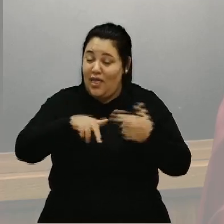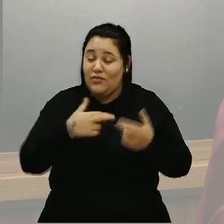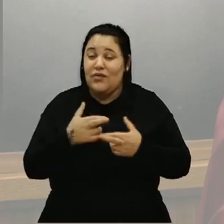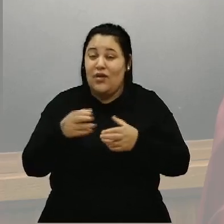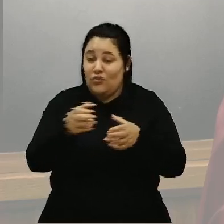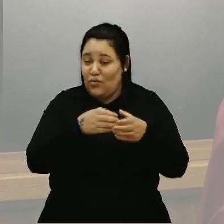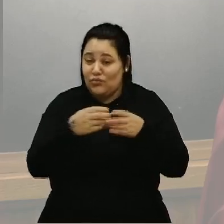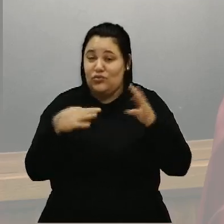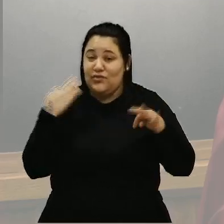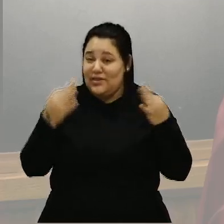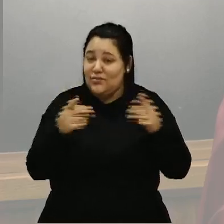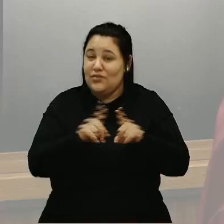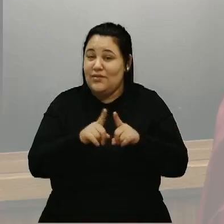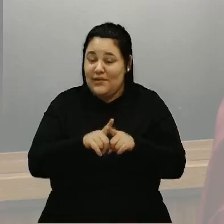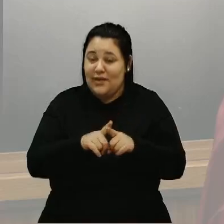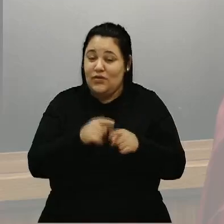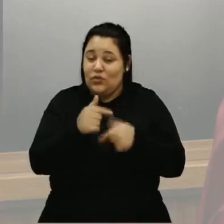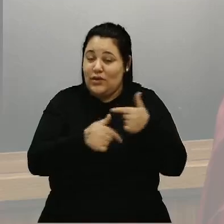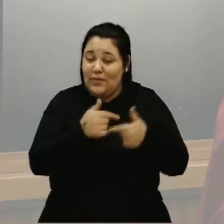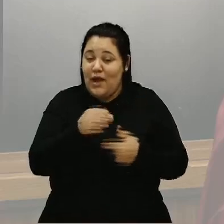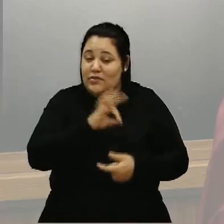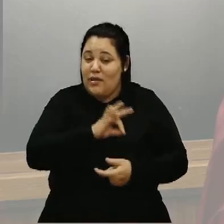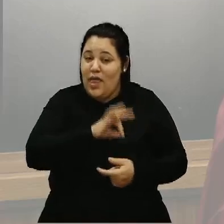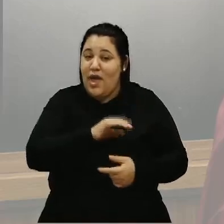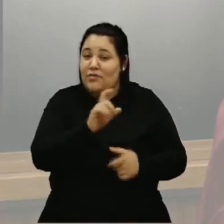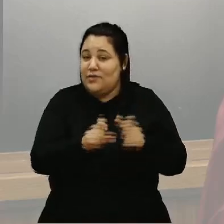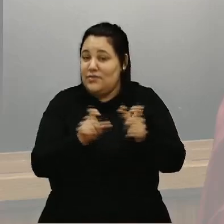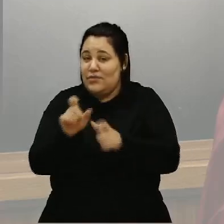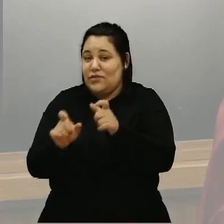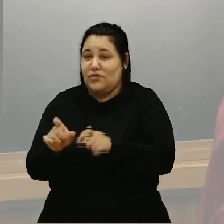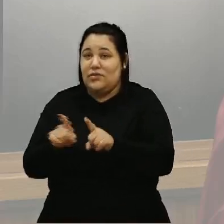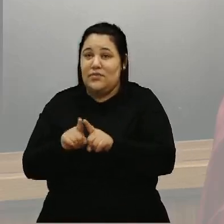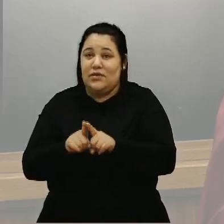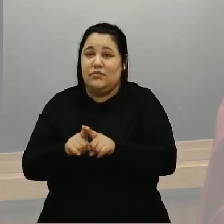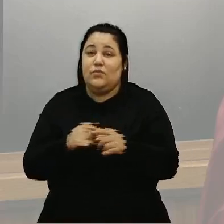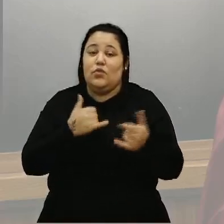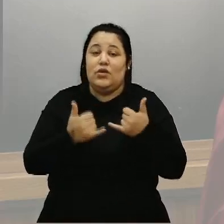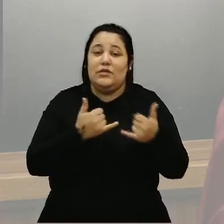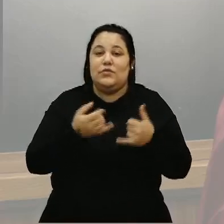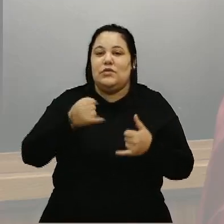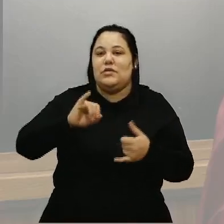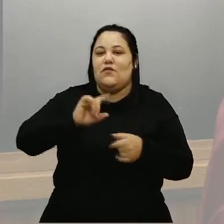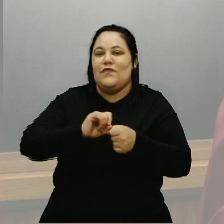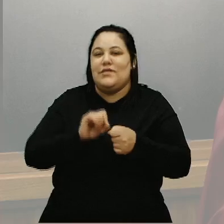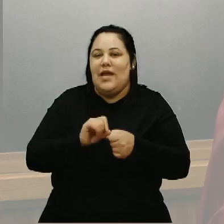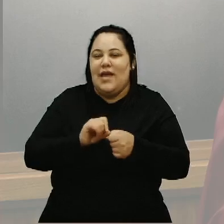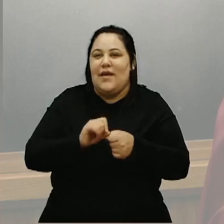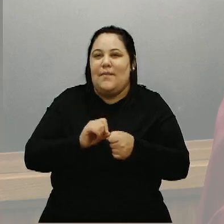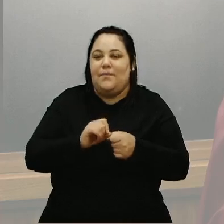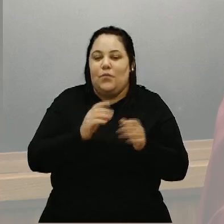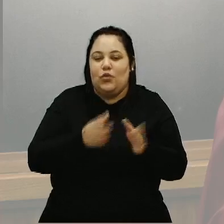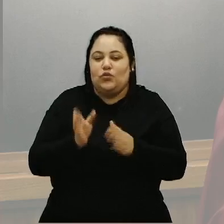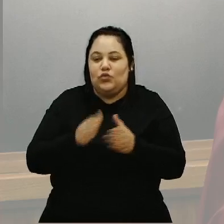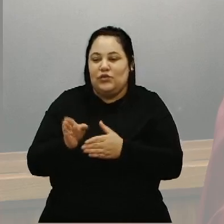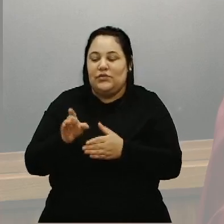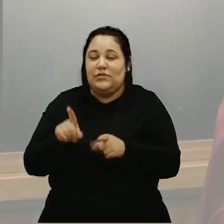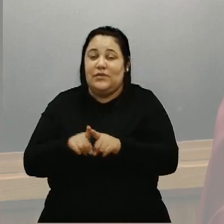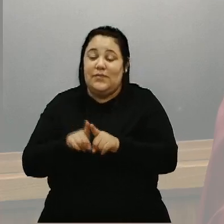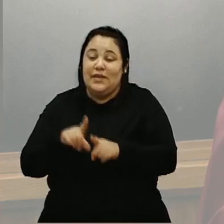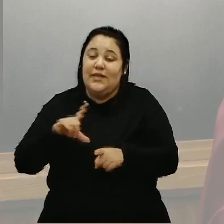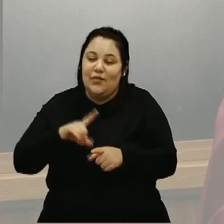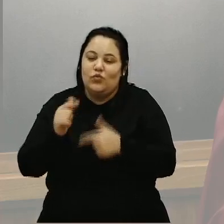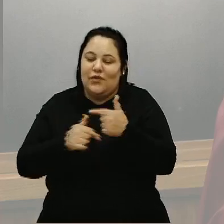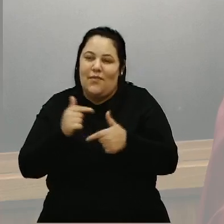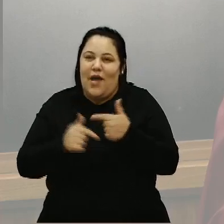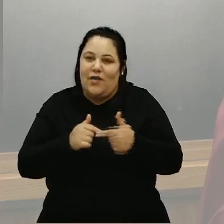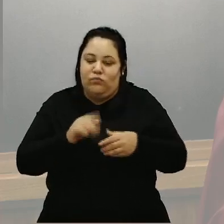do trabalho e renda das pessoas. Porque se eu estou produzindo, eu também tenho um trabalho, eu tenho uma renda.